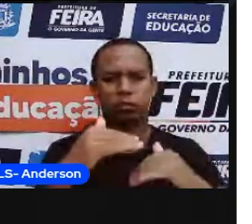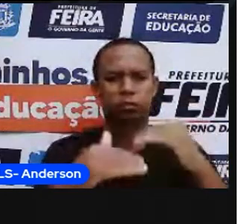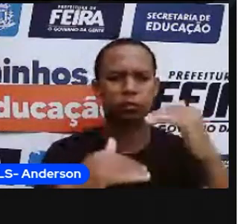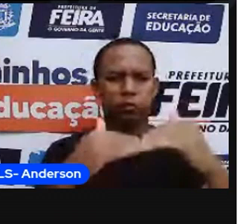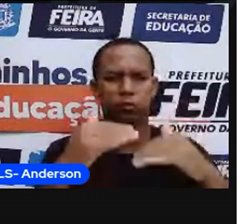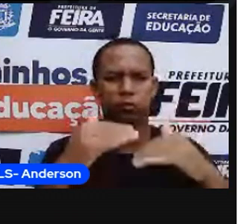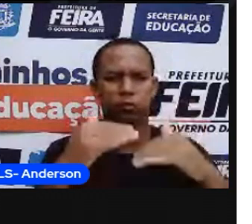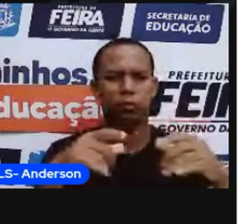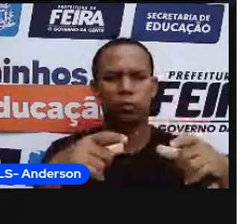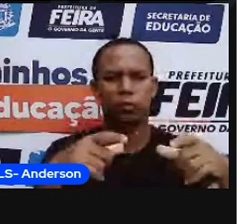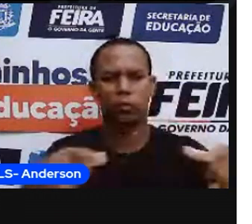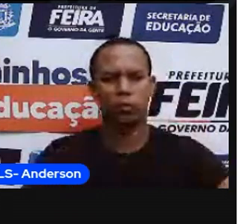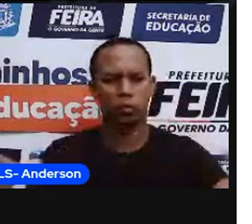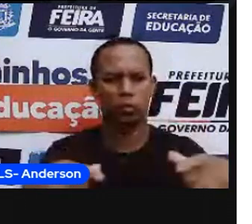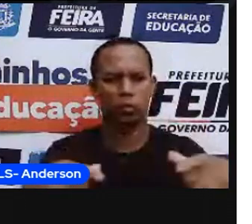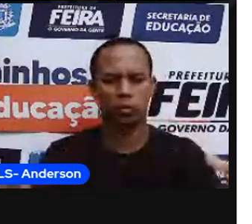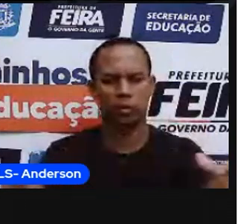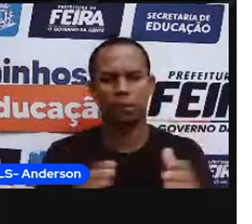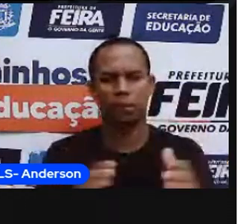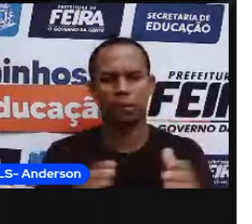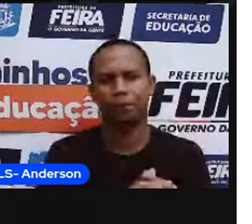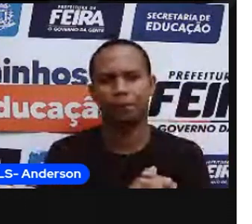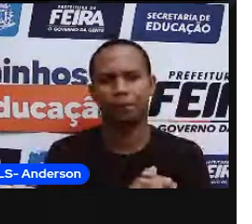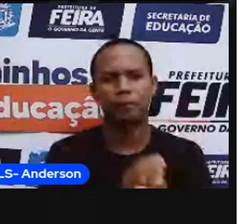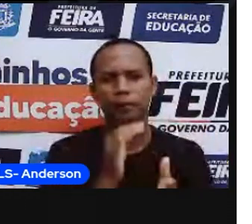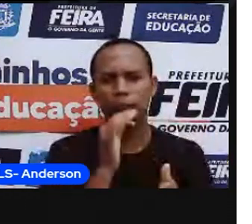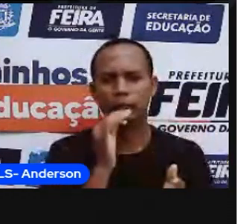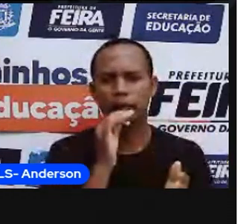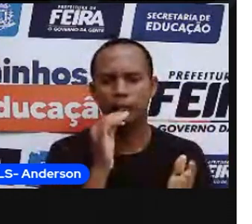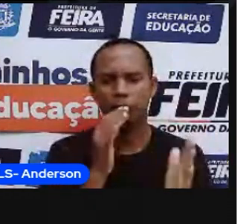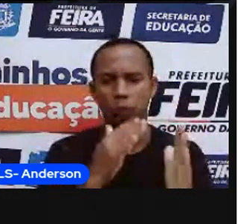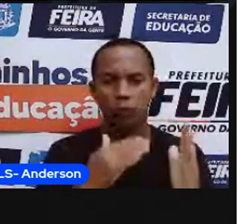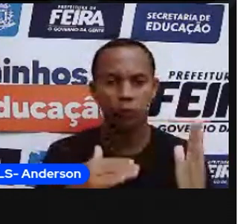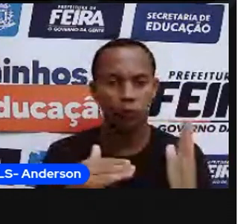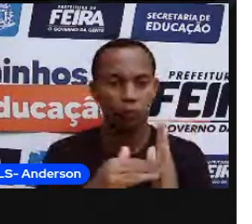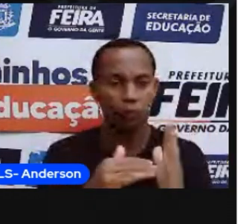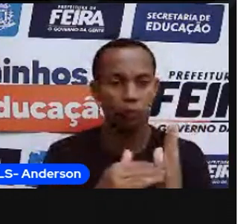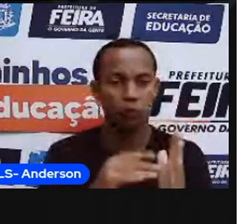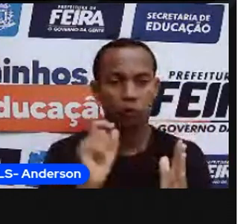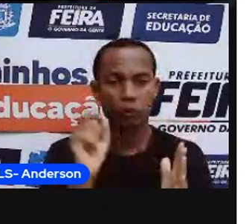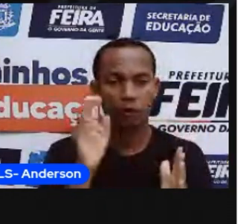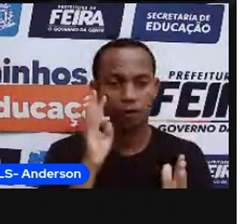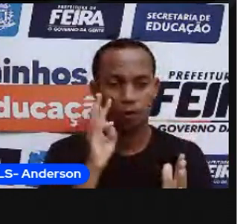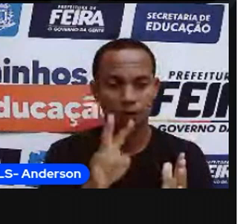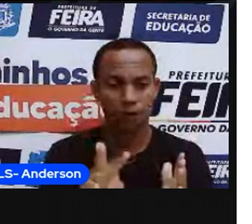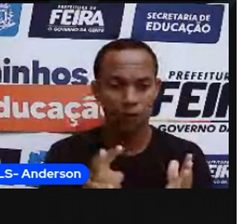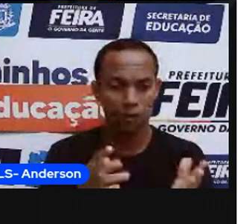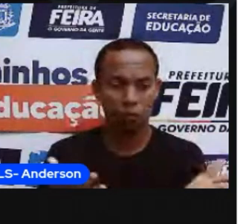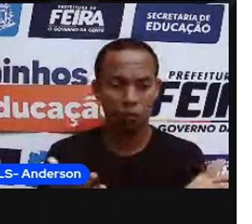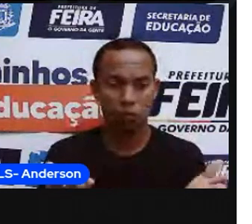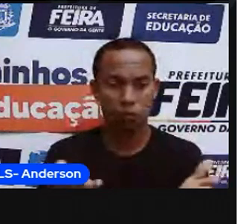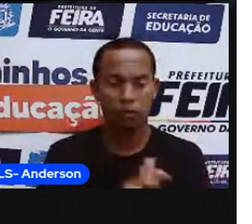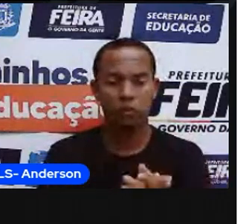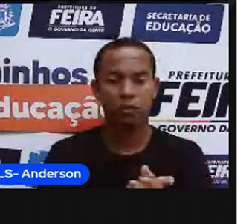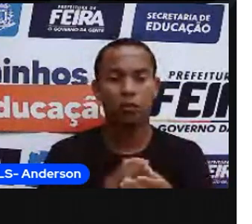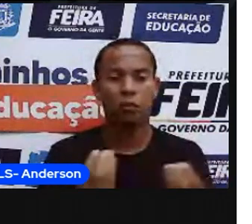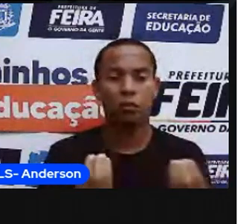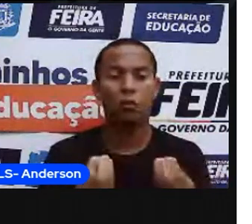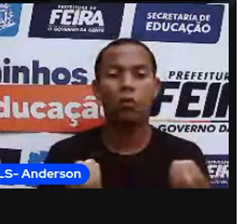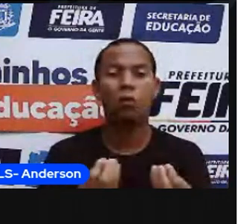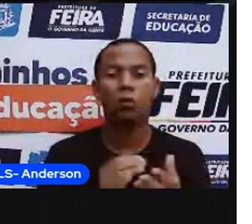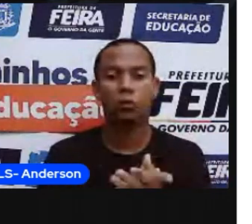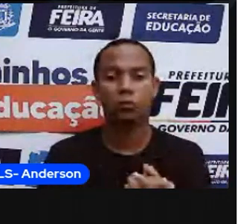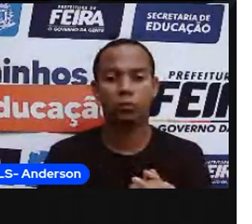o ambiente. E um outro exemplo, né? Que está todo mundo aí vivenciando hoje, quando é para falar hoje, é